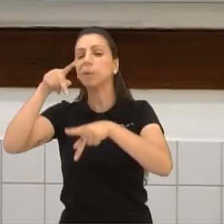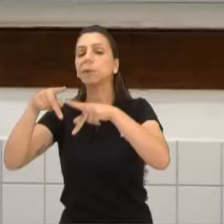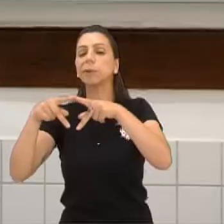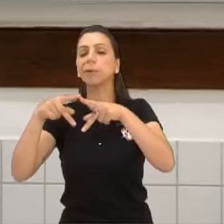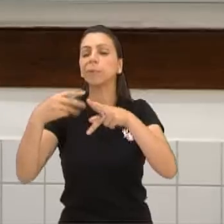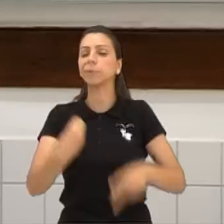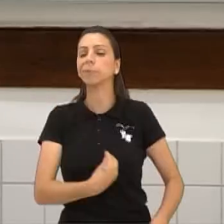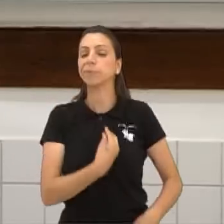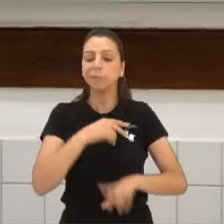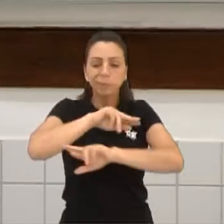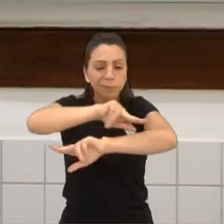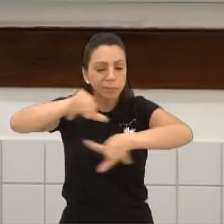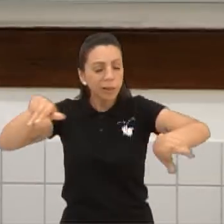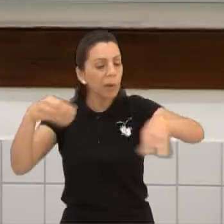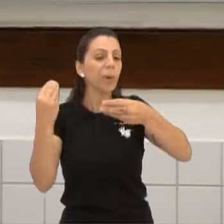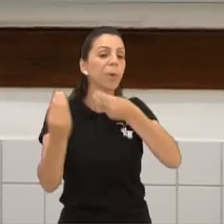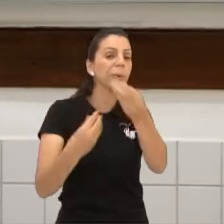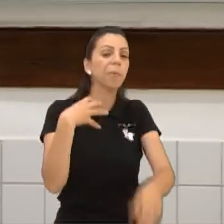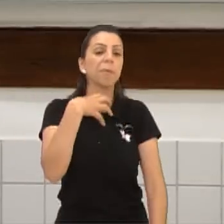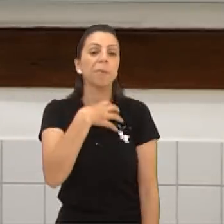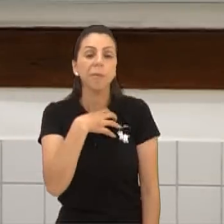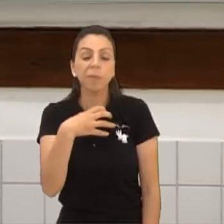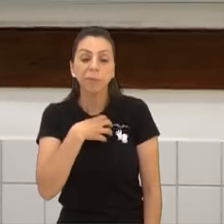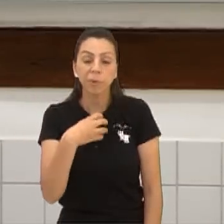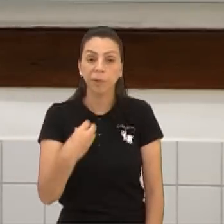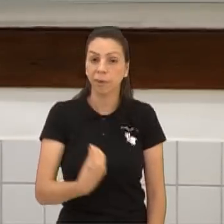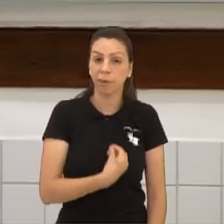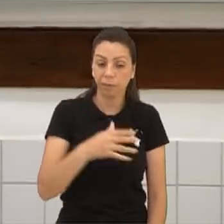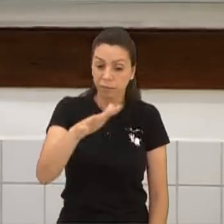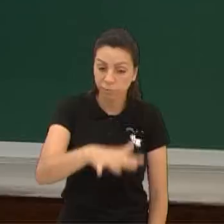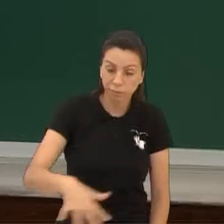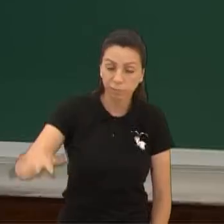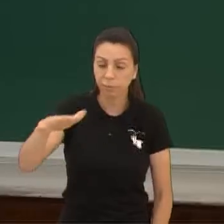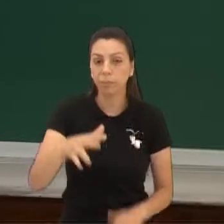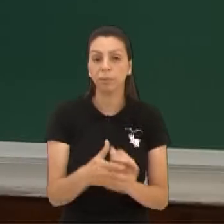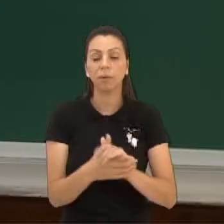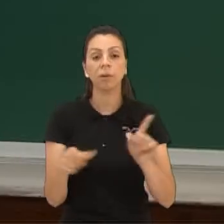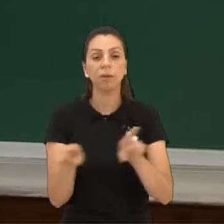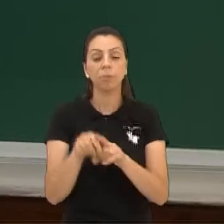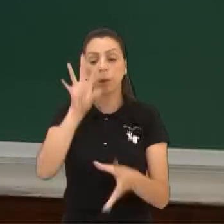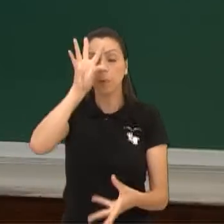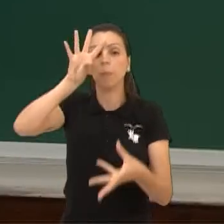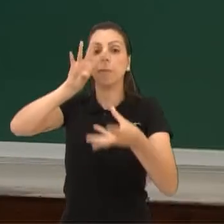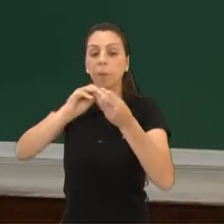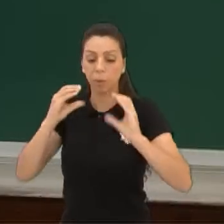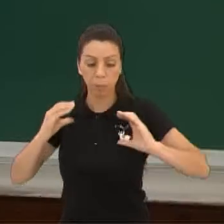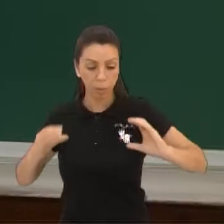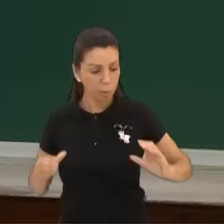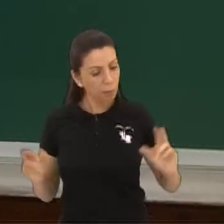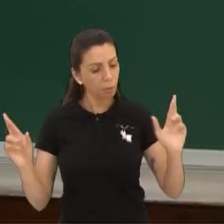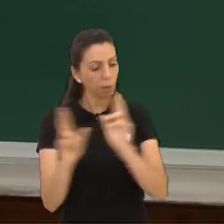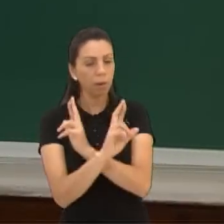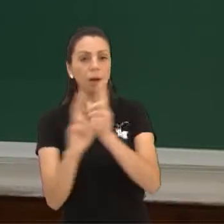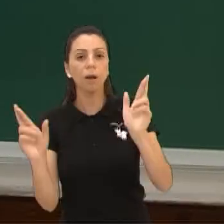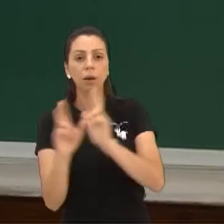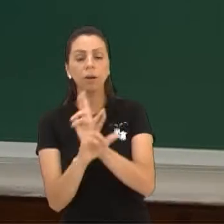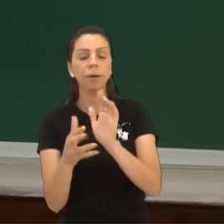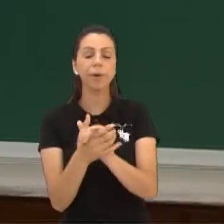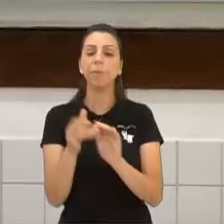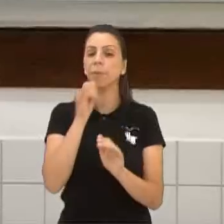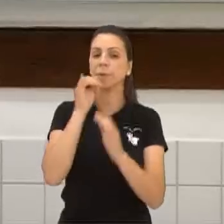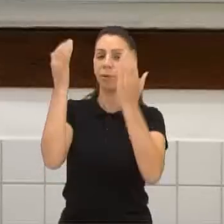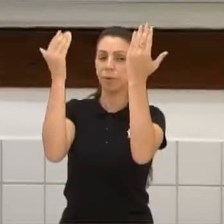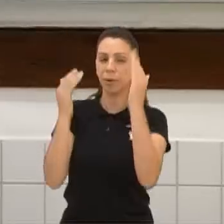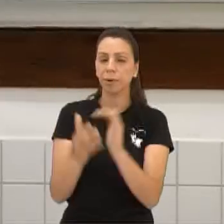que elas se comportam frente ao ambiente que elas vivem. E mais, compreender como que elas se comportam entre elas mesmas. Olha a minha analogia,